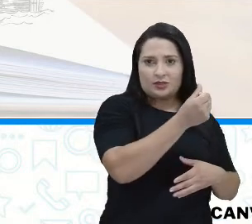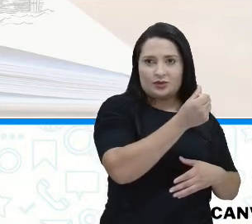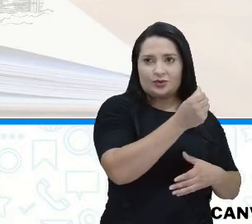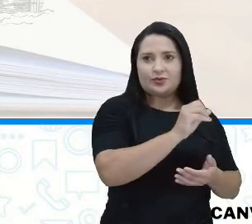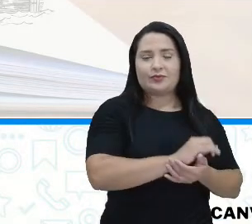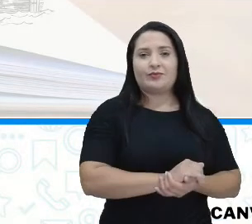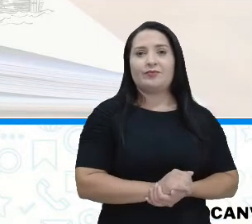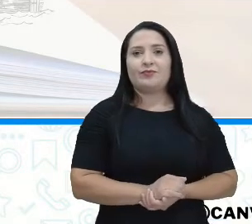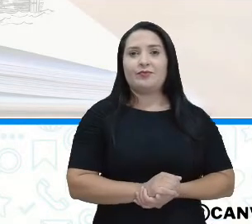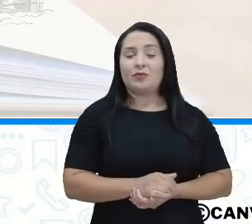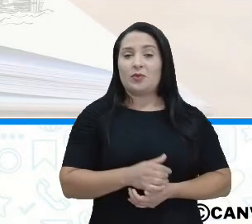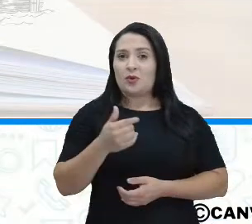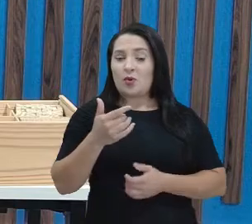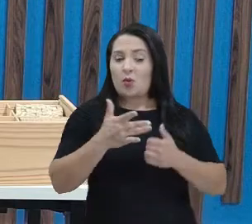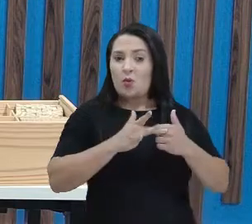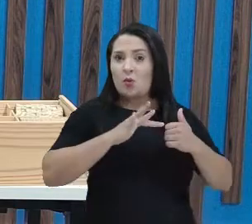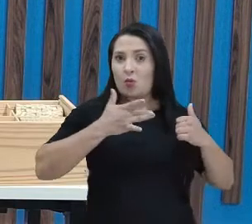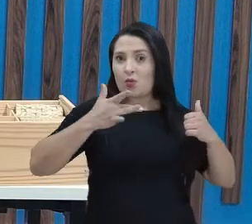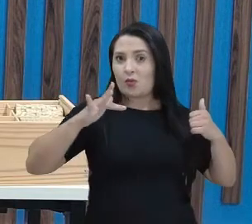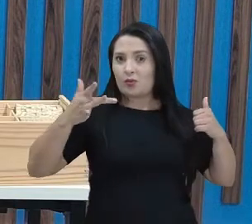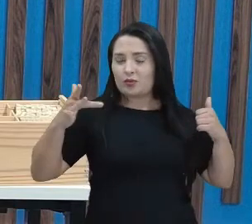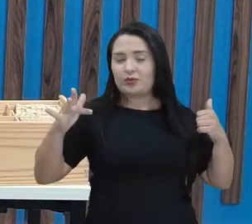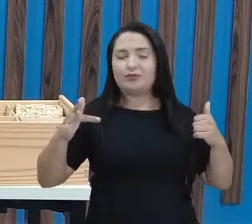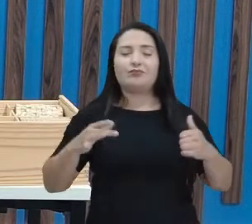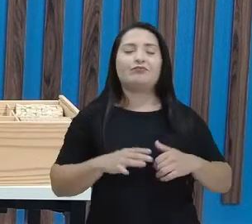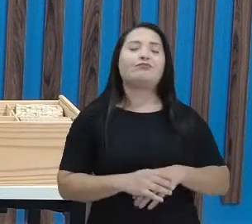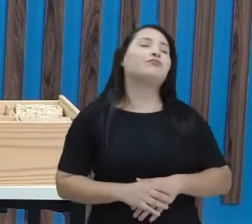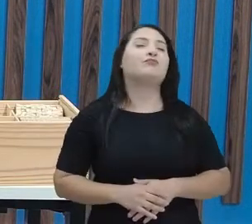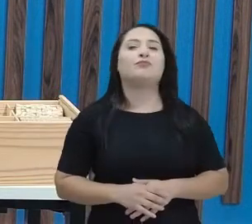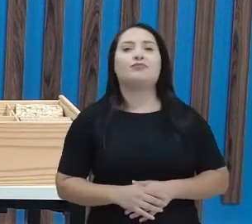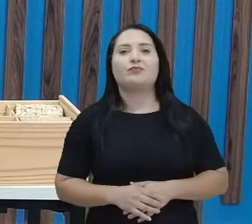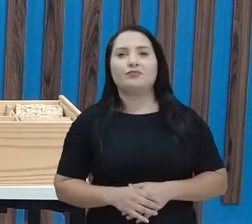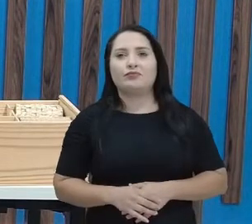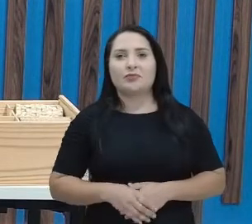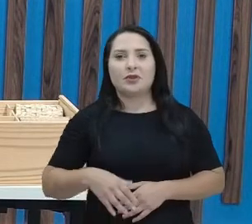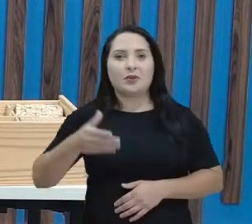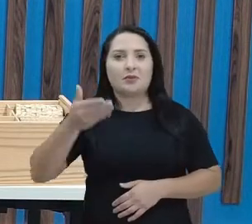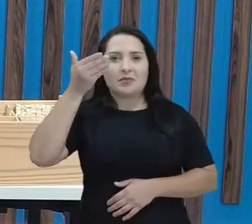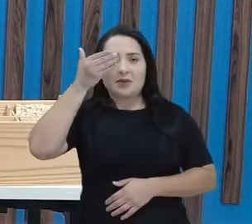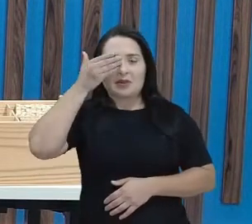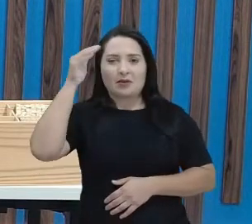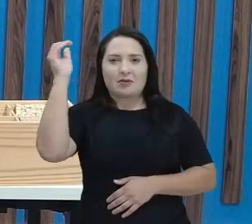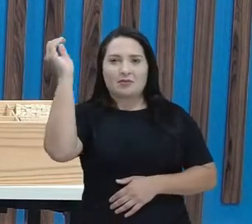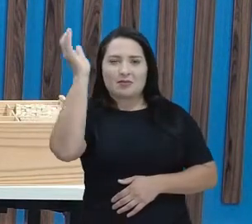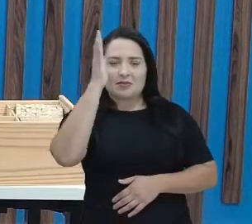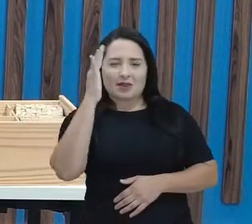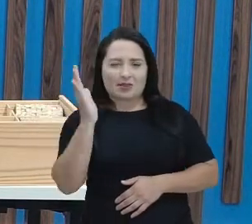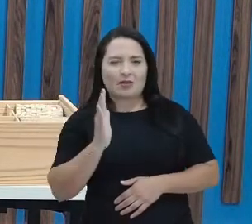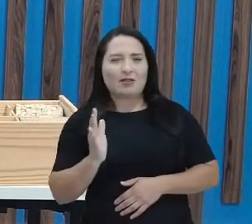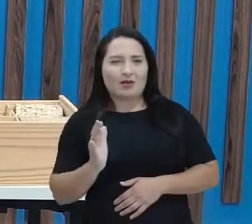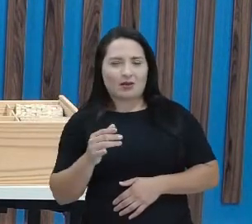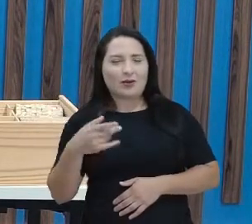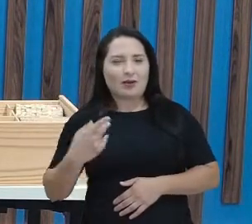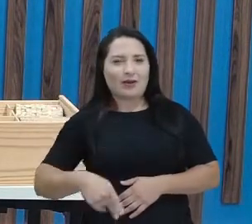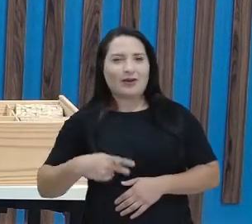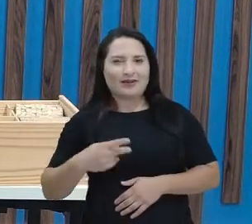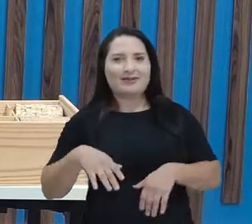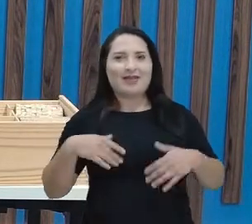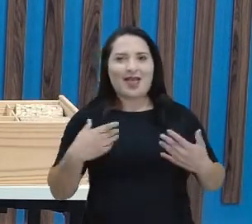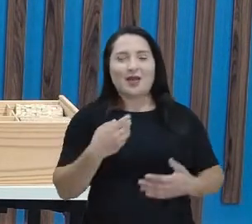356, né? Em ouro. 356, vamos dizer assim, eram piratas brasileiros, então eram 356 reais. Reais.